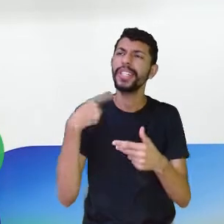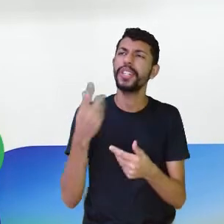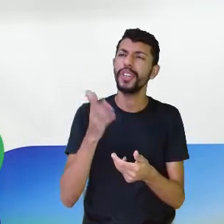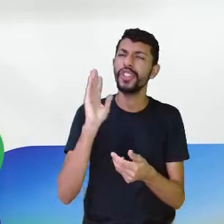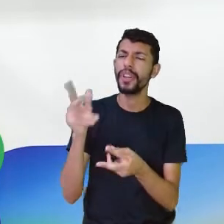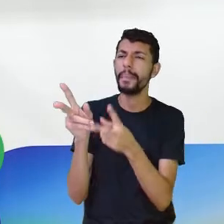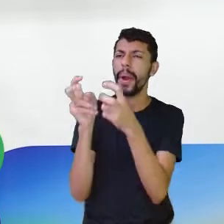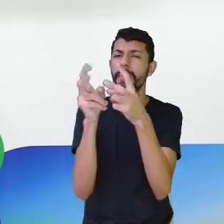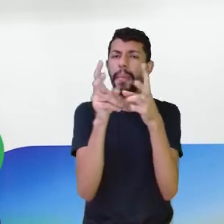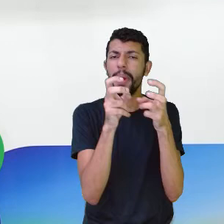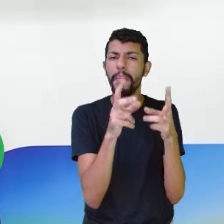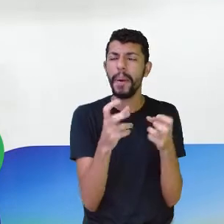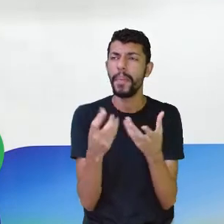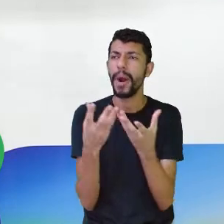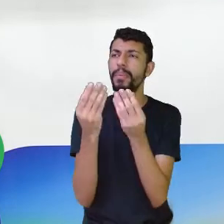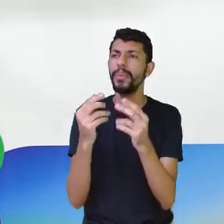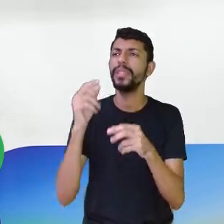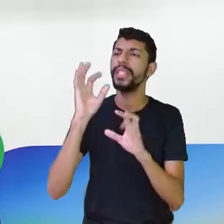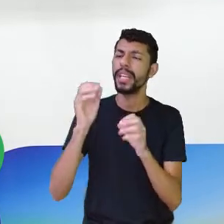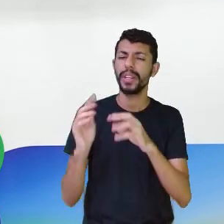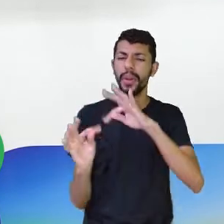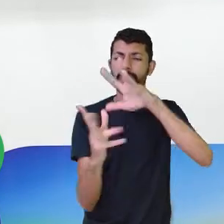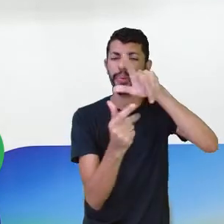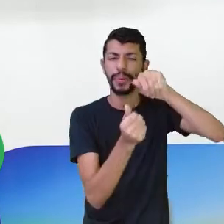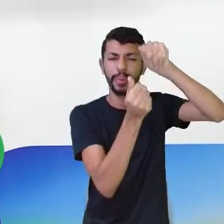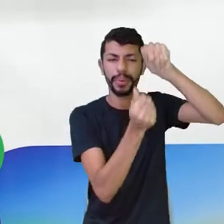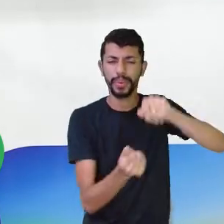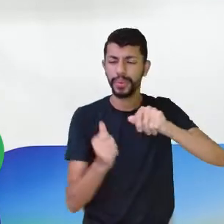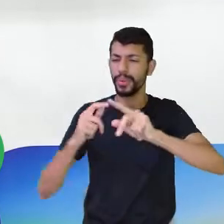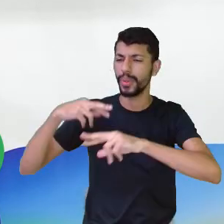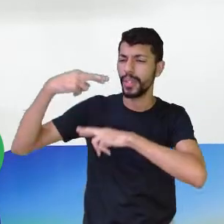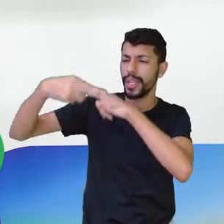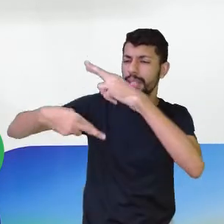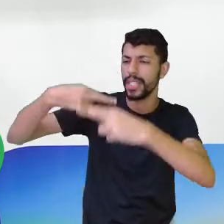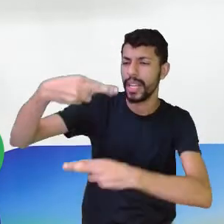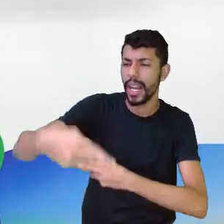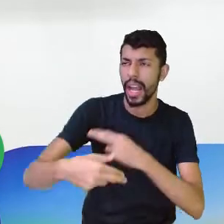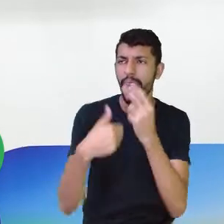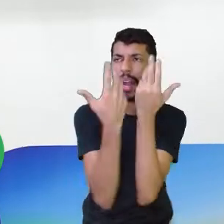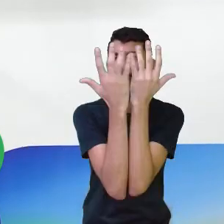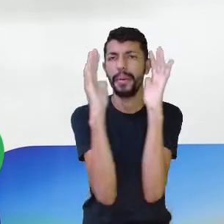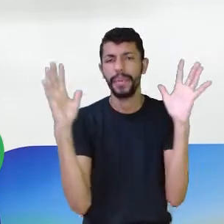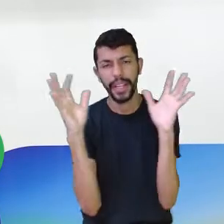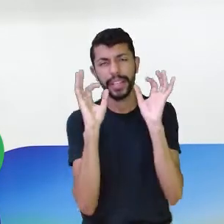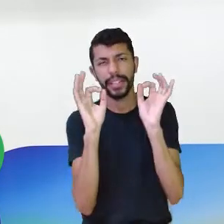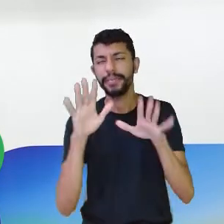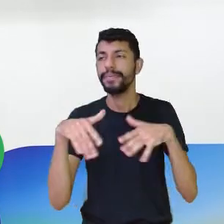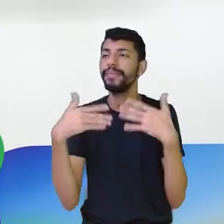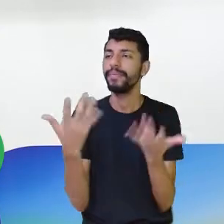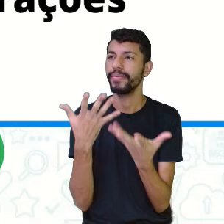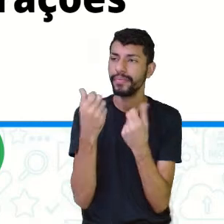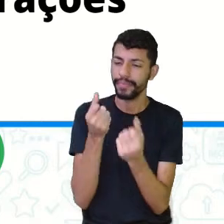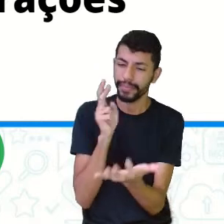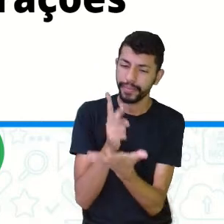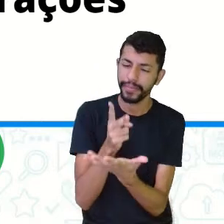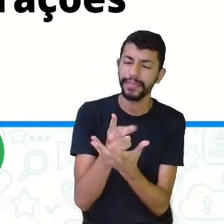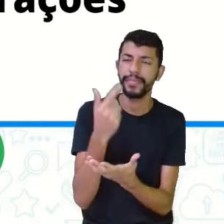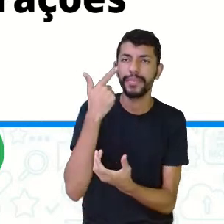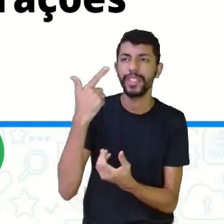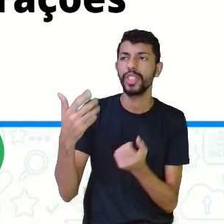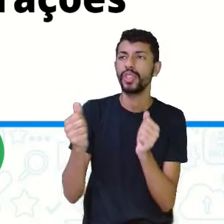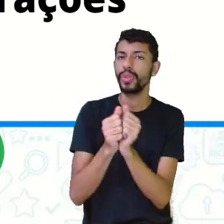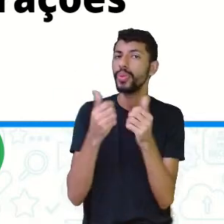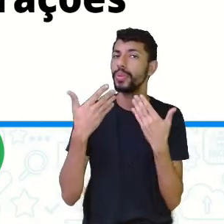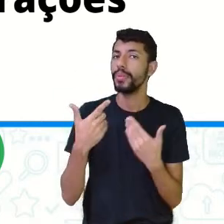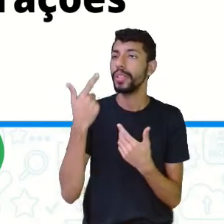ultimamente, sustentabilidade, reciclar, meio ambiente. Bom, vamos seguindo. Então, acompanha junto